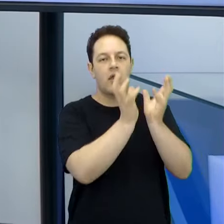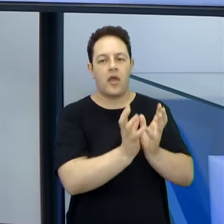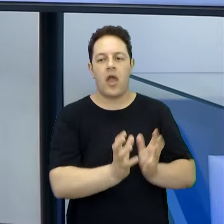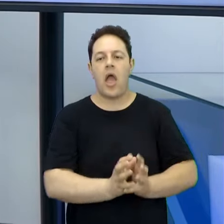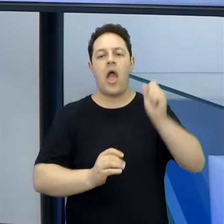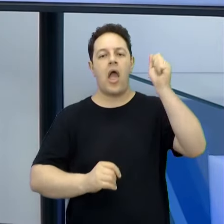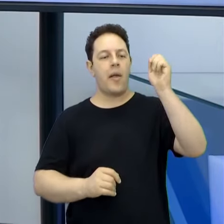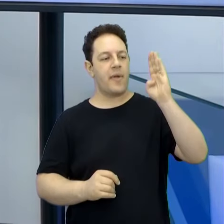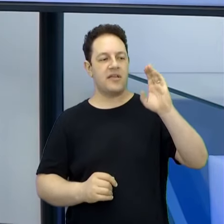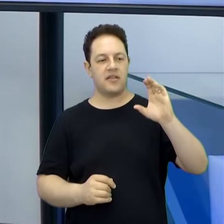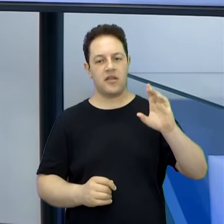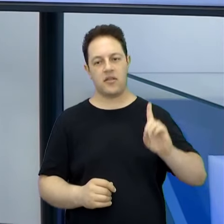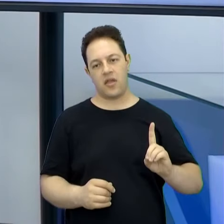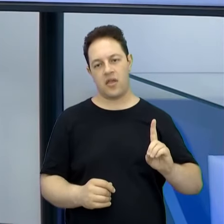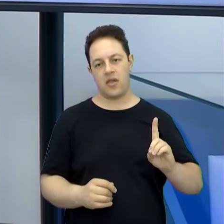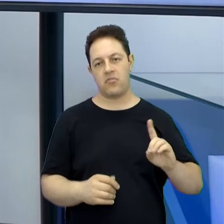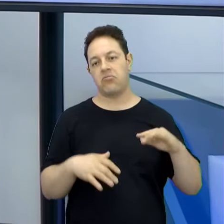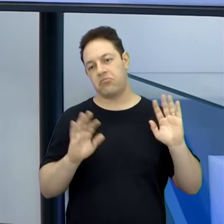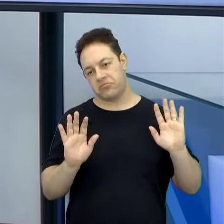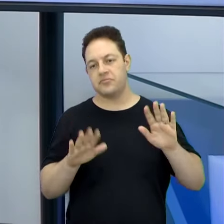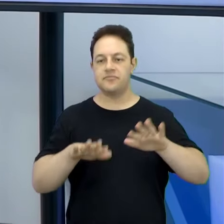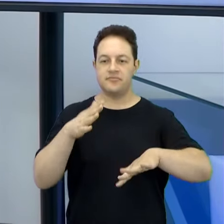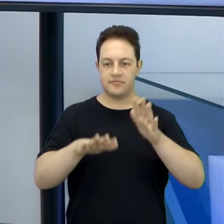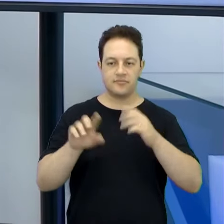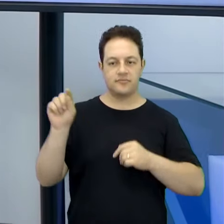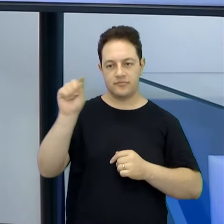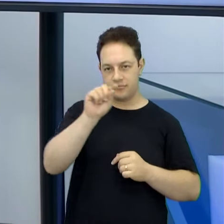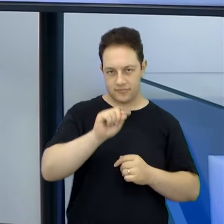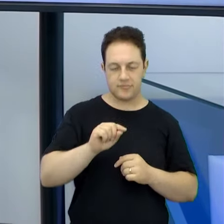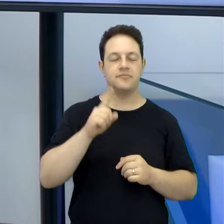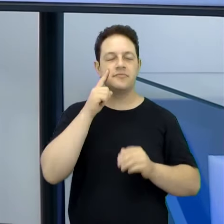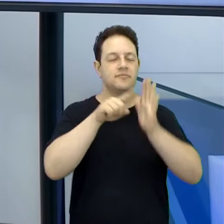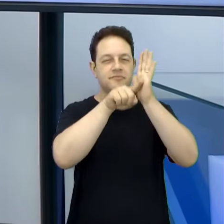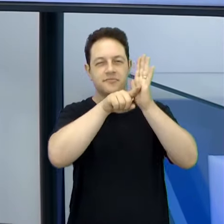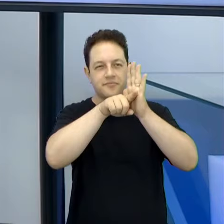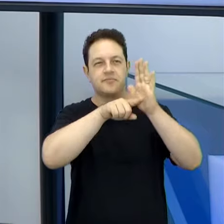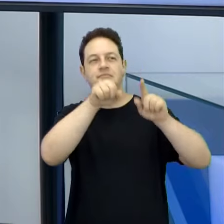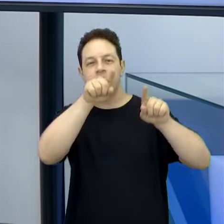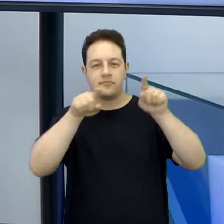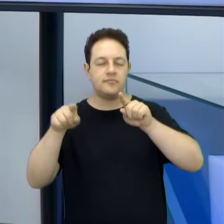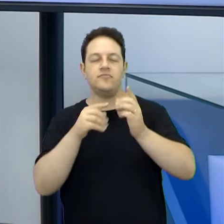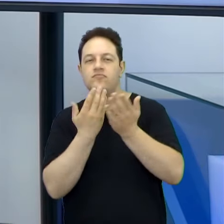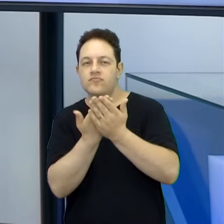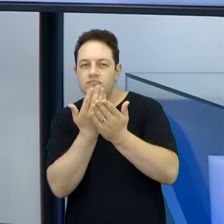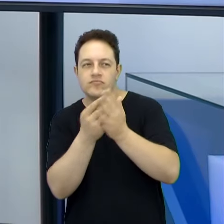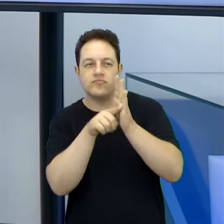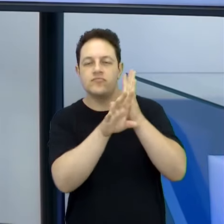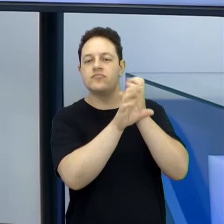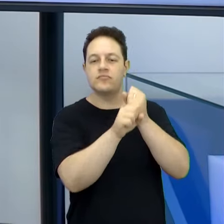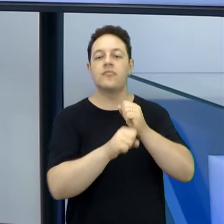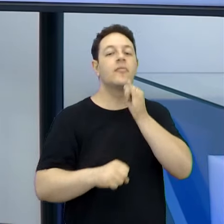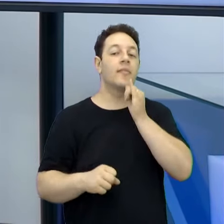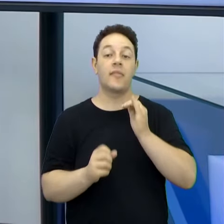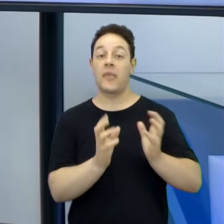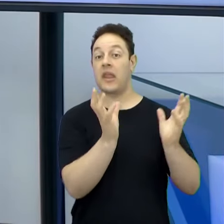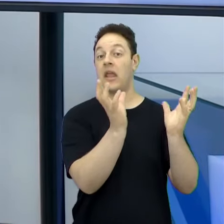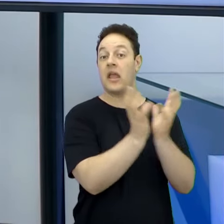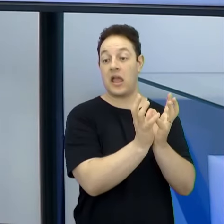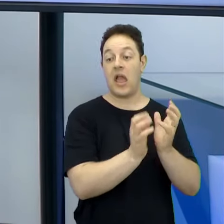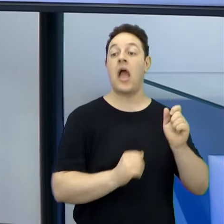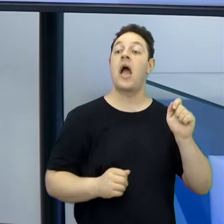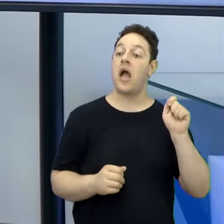classe considerada aí pelos estatísticos, pelos economistas, né? Então, a